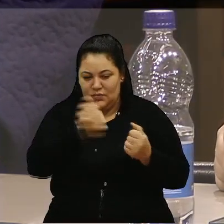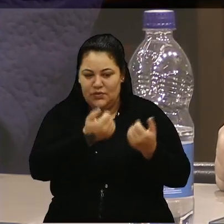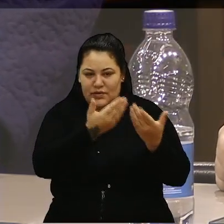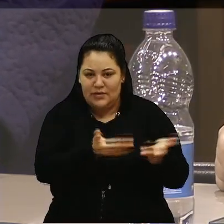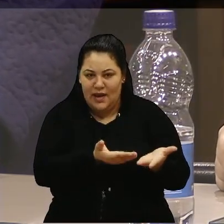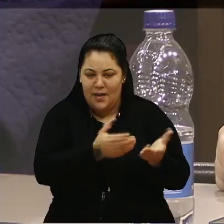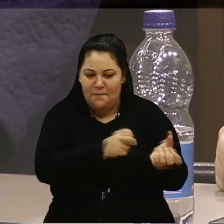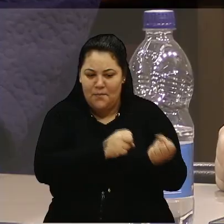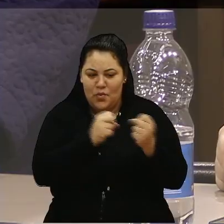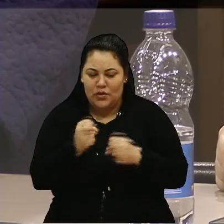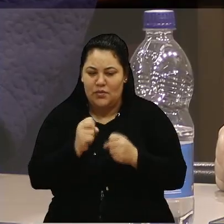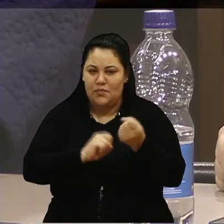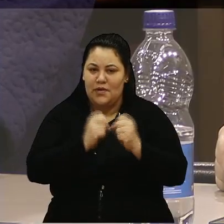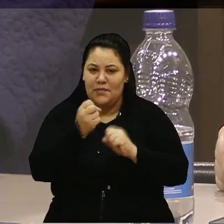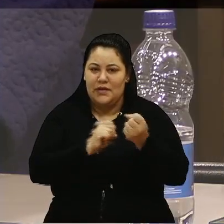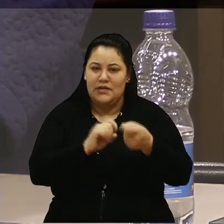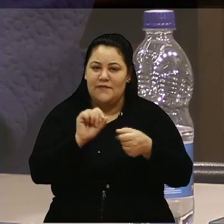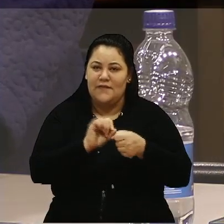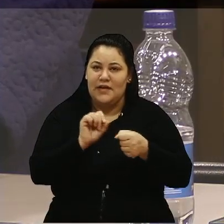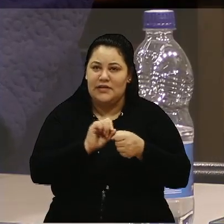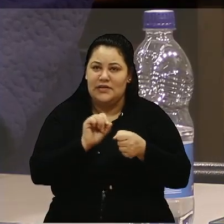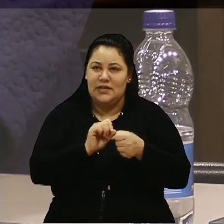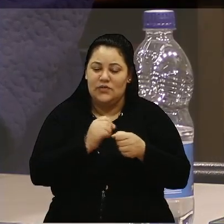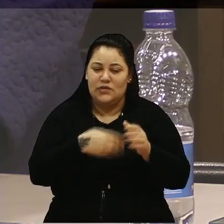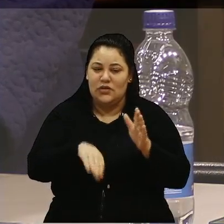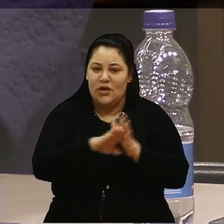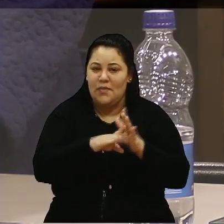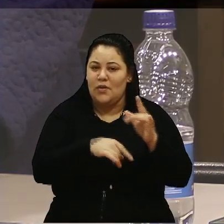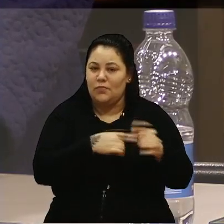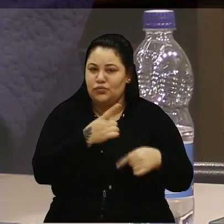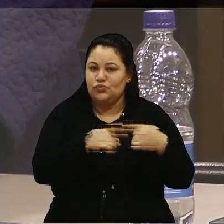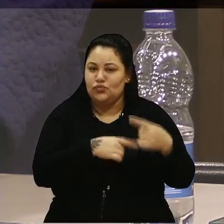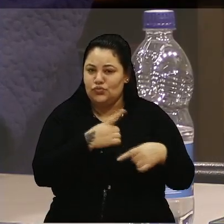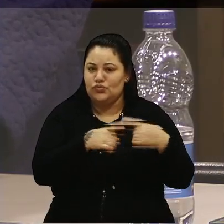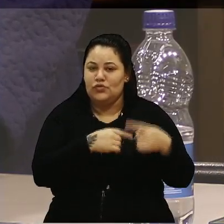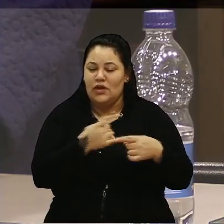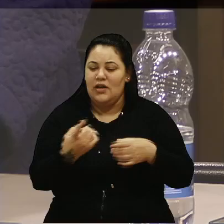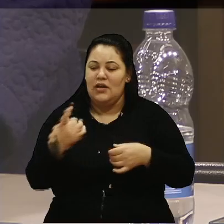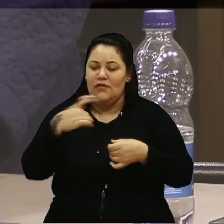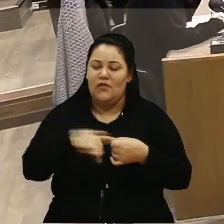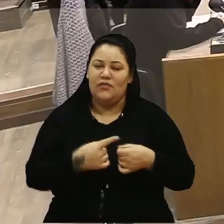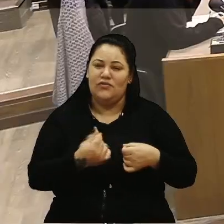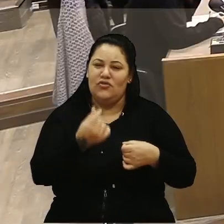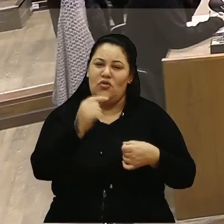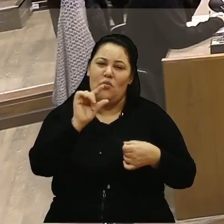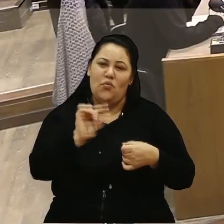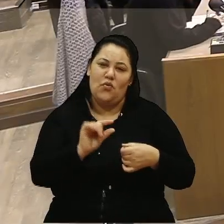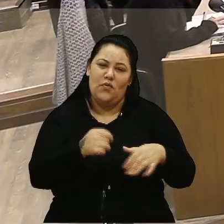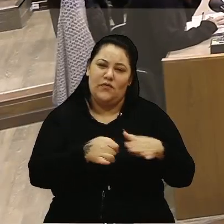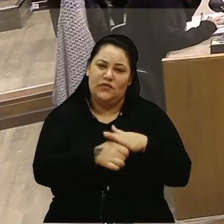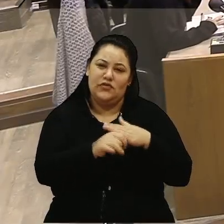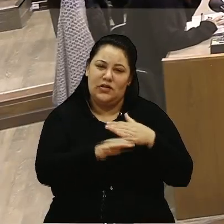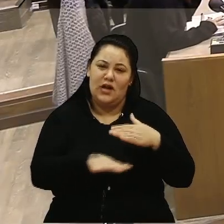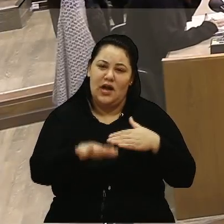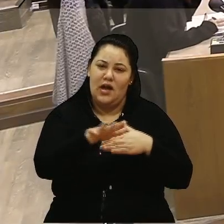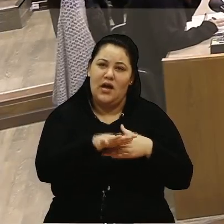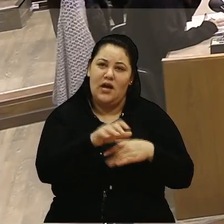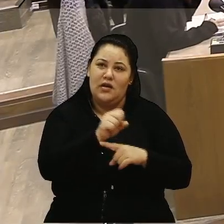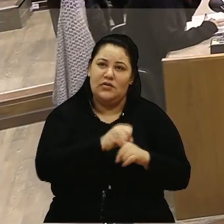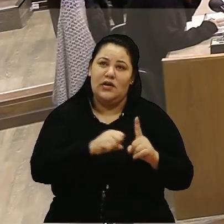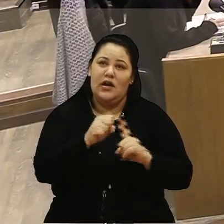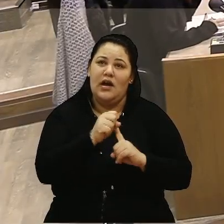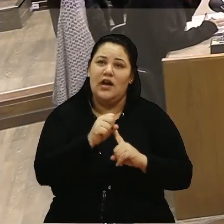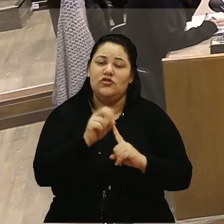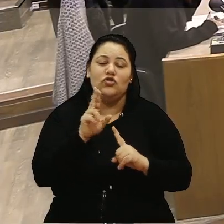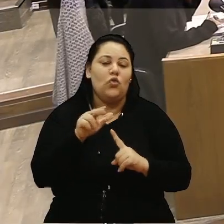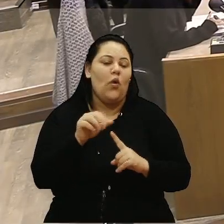privada, fazer o estacionamento rotativo e volta migalhas para ser reinvestido na área social. Obrigado. Mas a gente nunca tira direitos, a gente